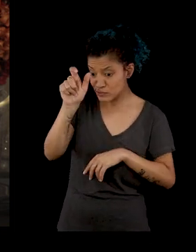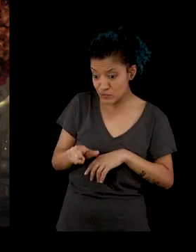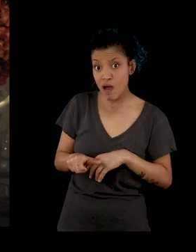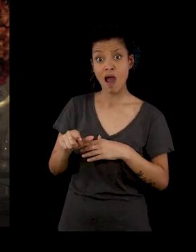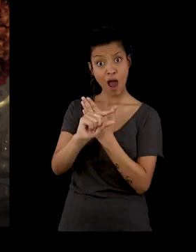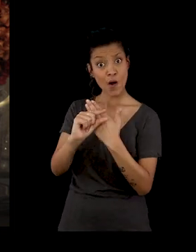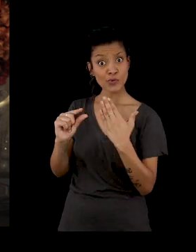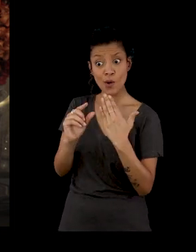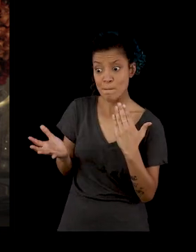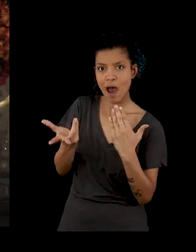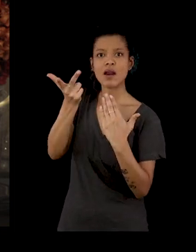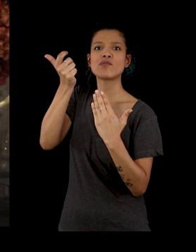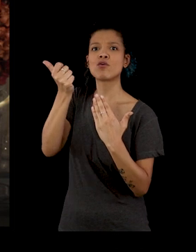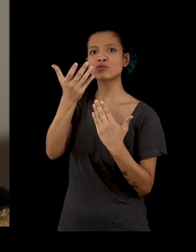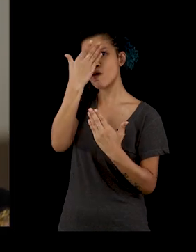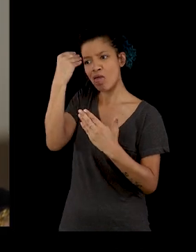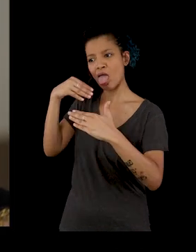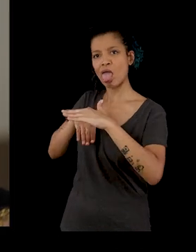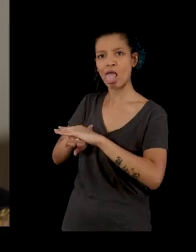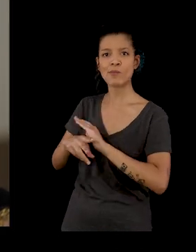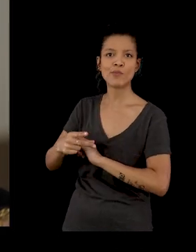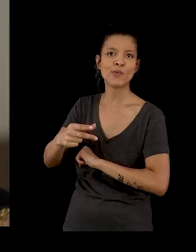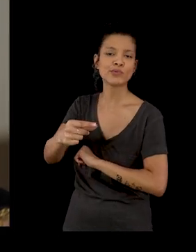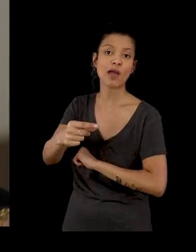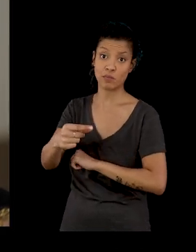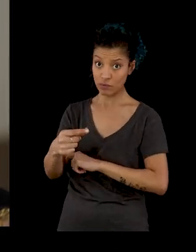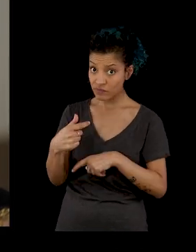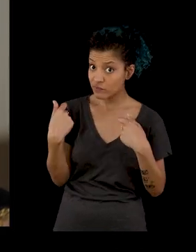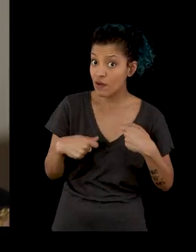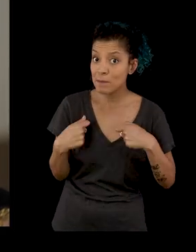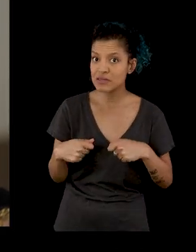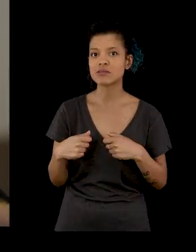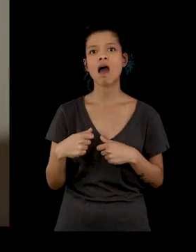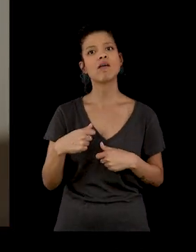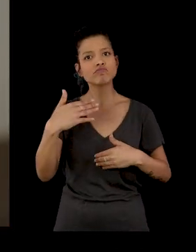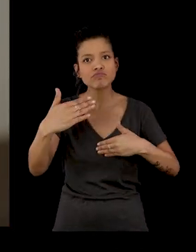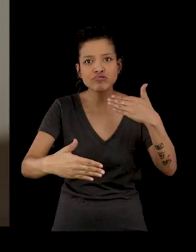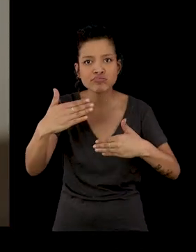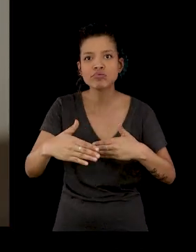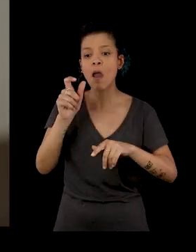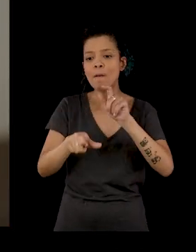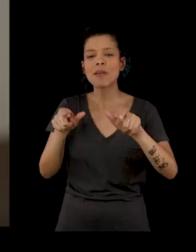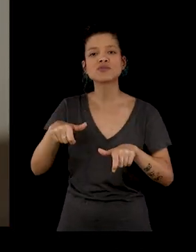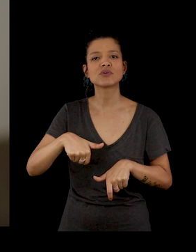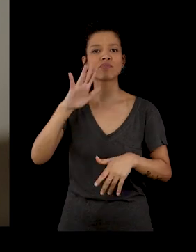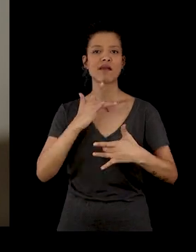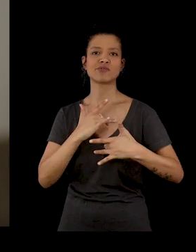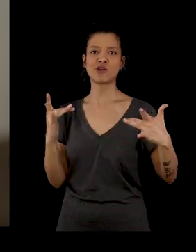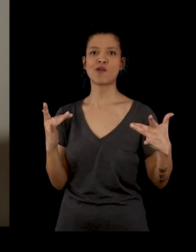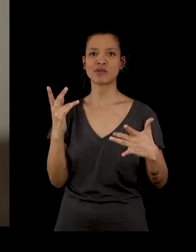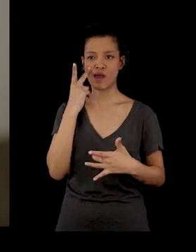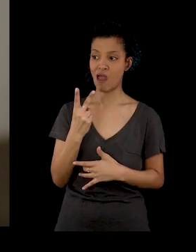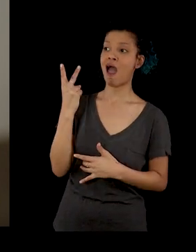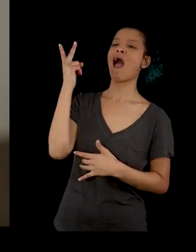esquecidos por muito tempo, até que surjam gerações mais generosas e que se deem conta de que você, para ser